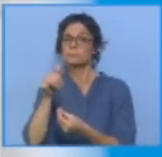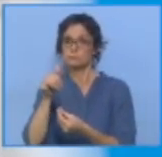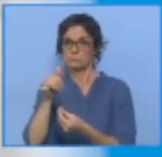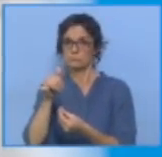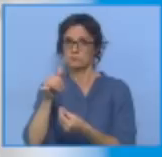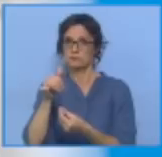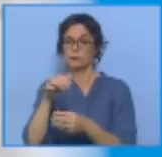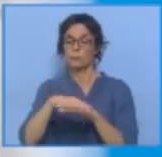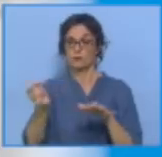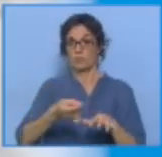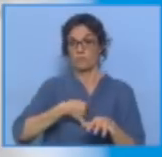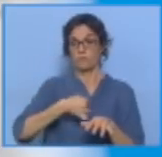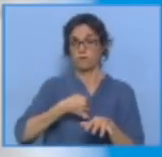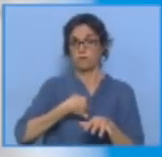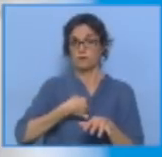salvá-la-á.